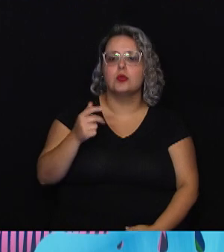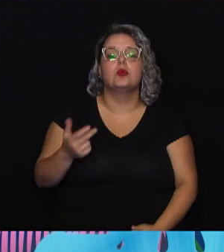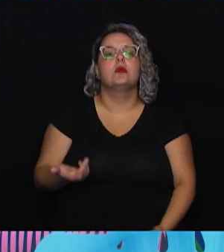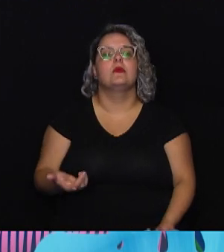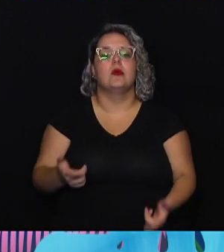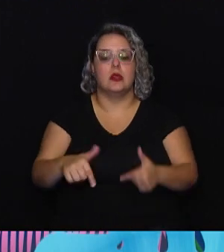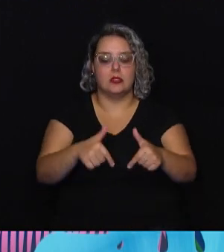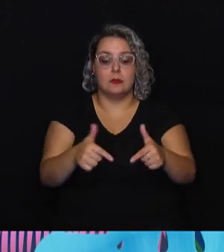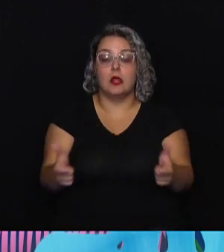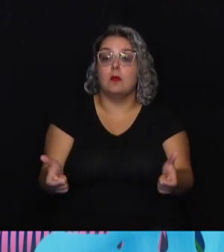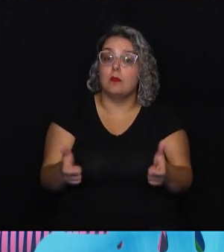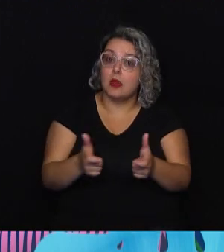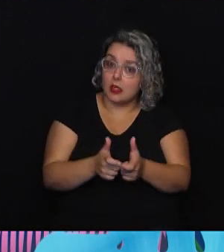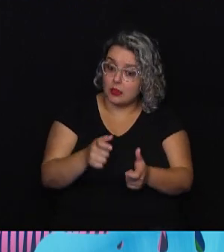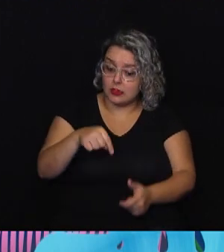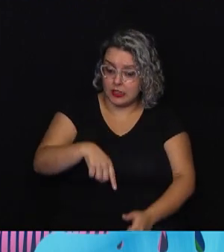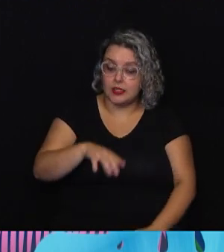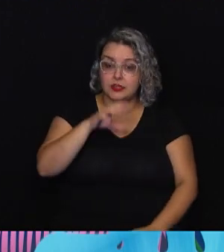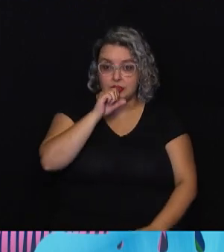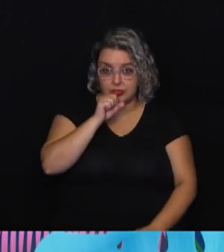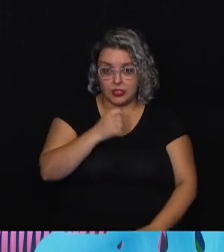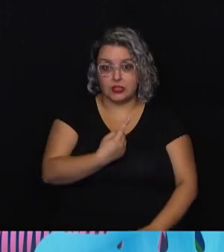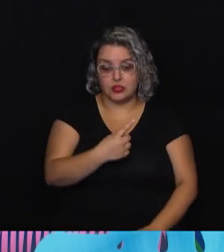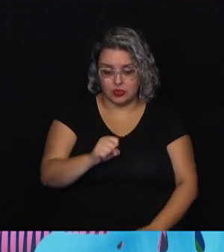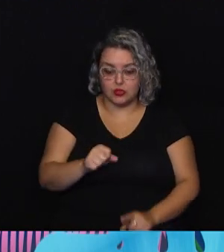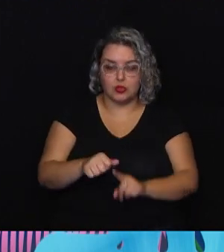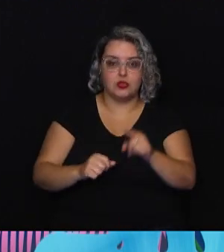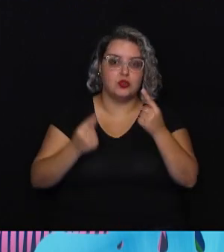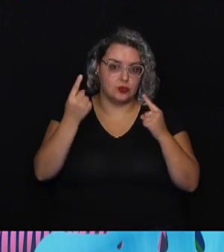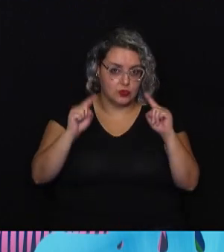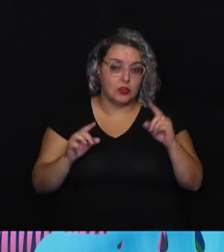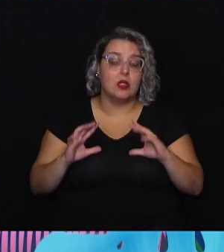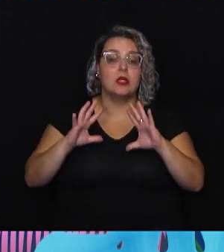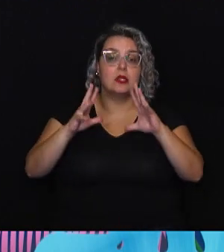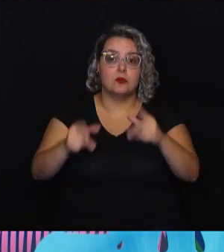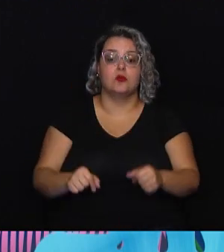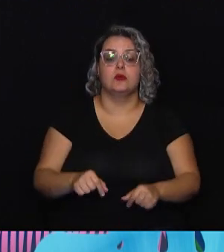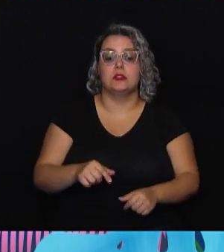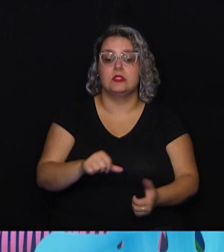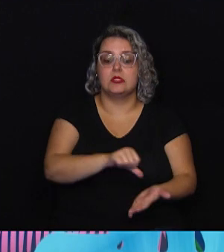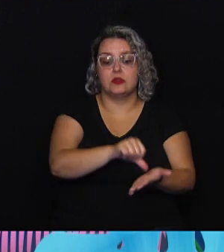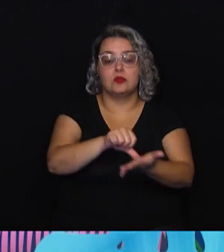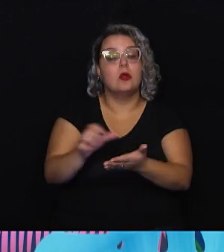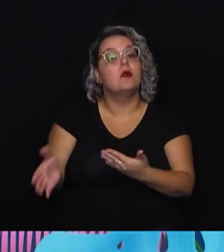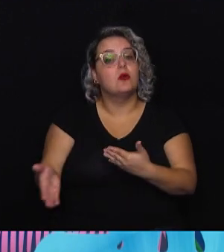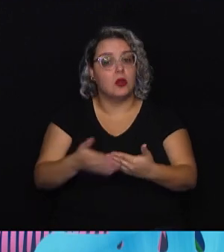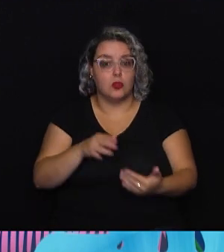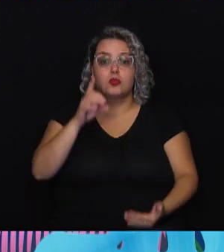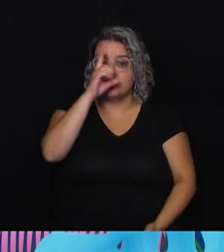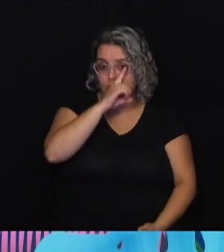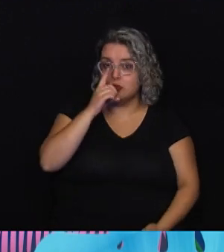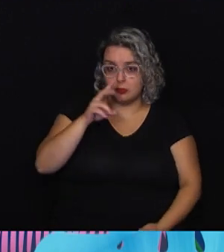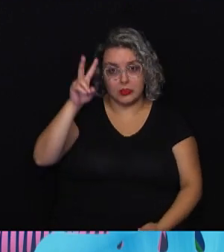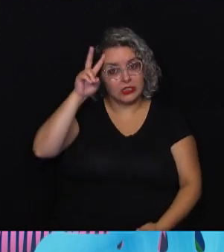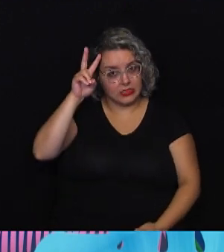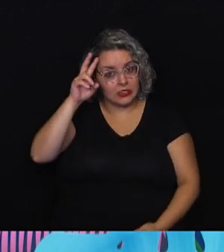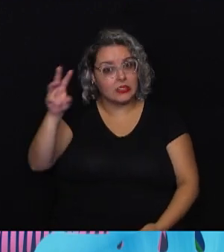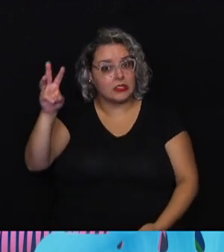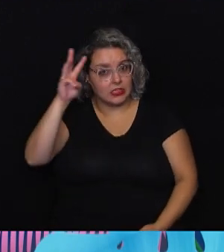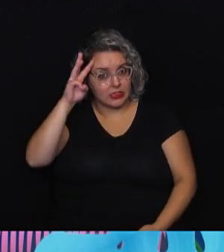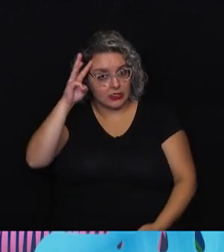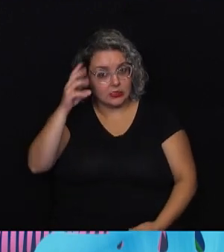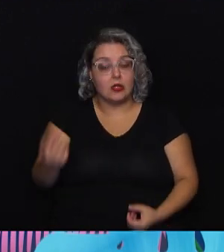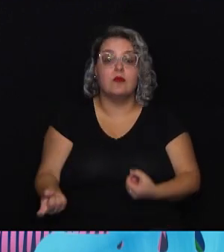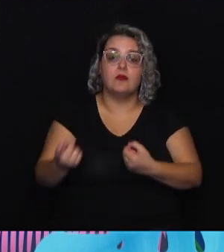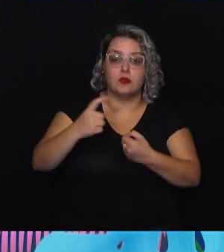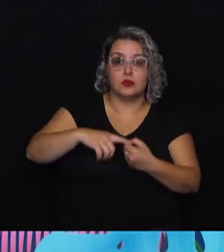equipe reduzida neste sábado, 18 de fevereiro. E todas as unidades ficarão fechadas no domingo, segunda e na terça, voltando na